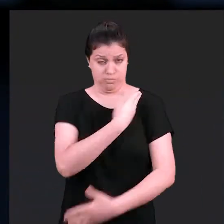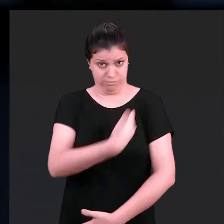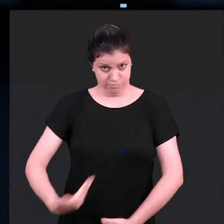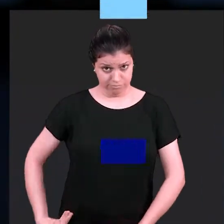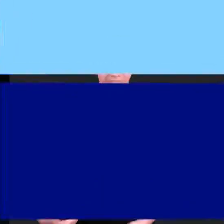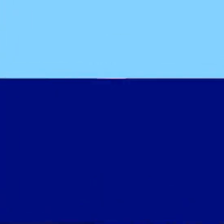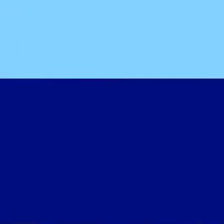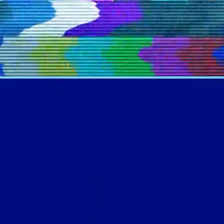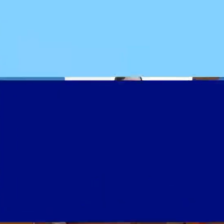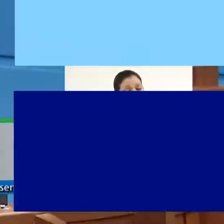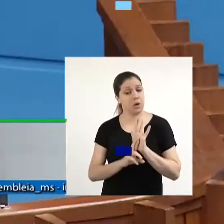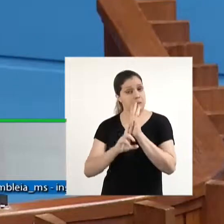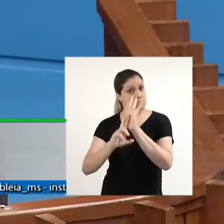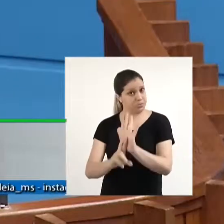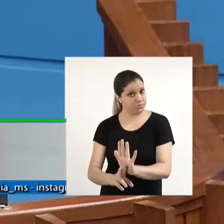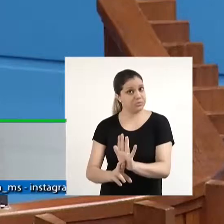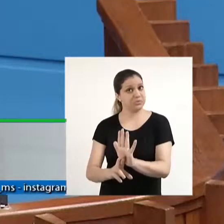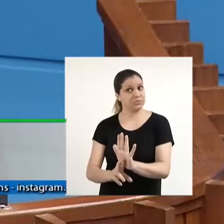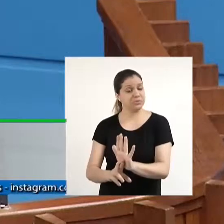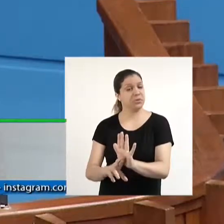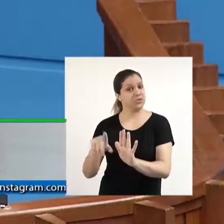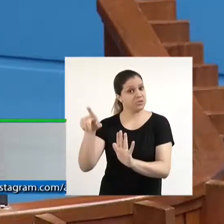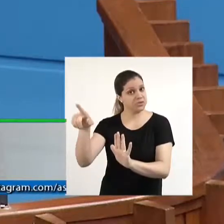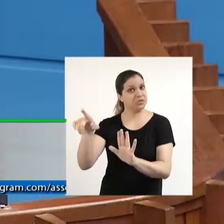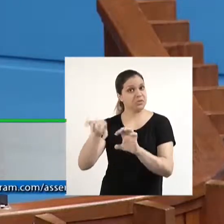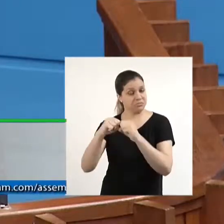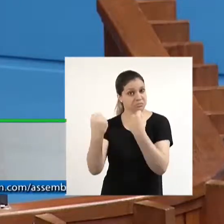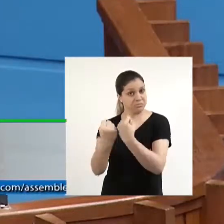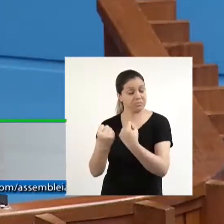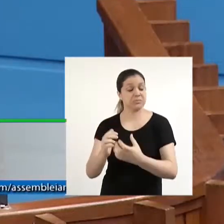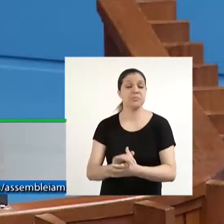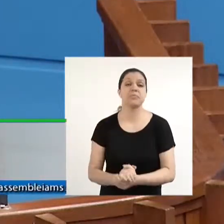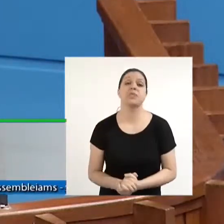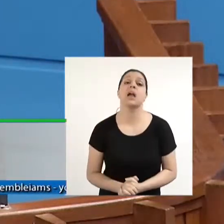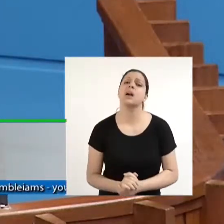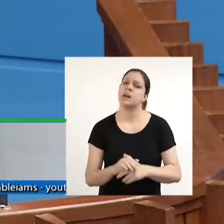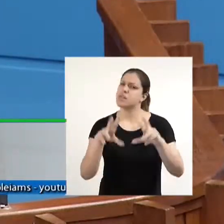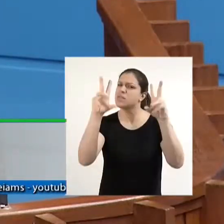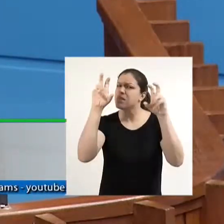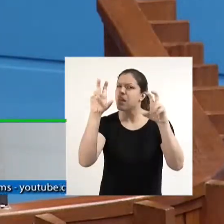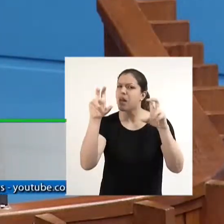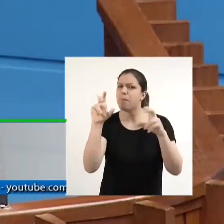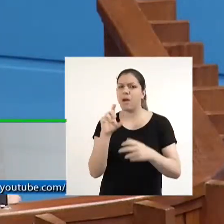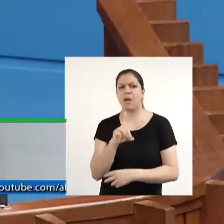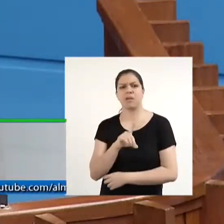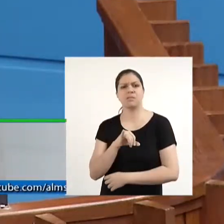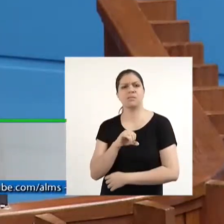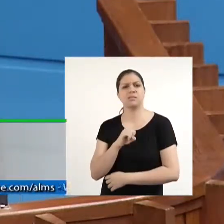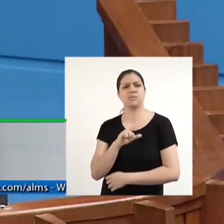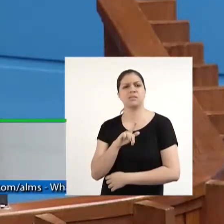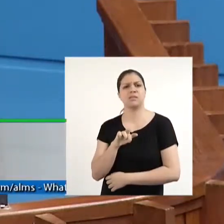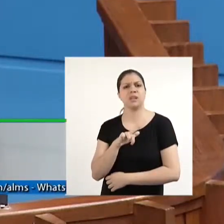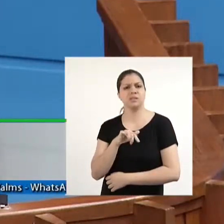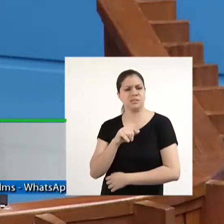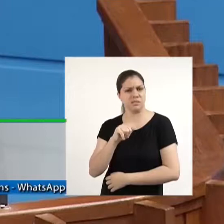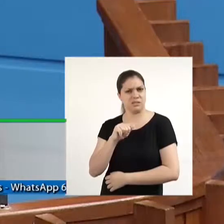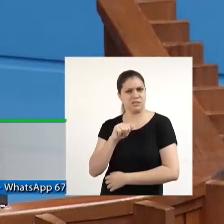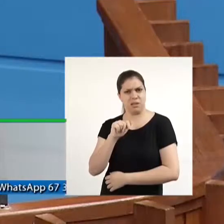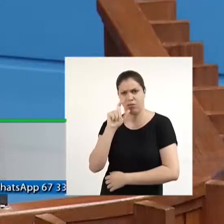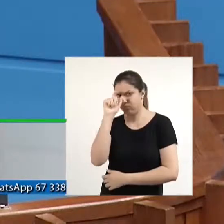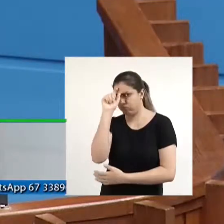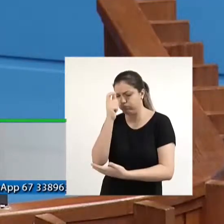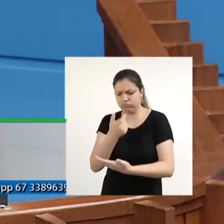Sul. Quando se trata dessa questão da dislexia, eu apresentei um projeto de lei